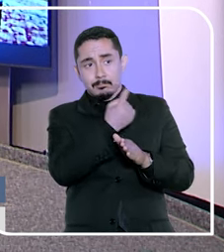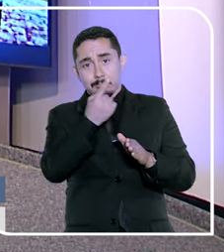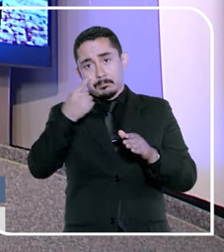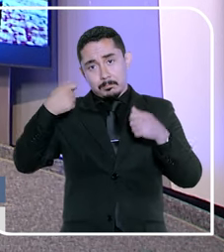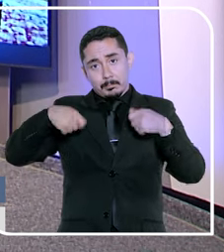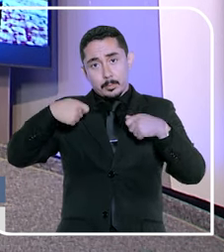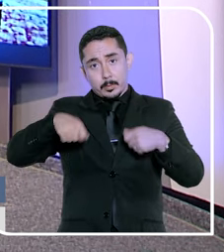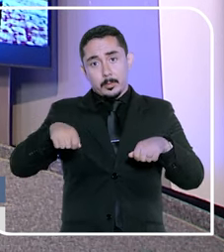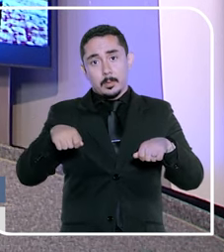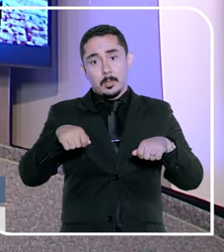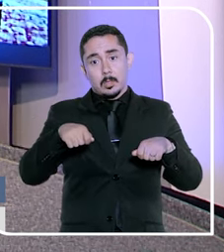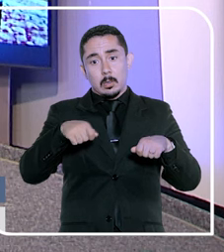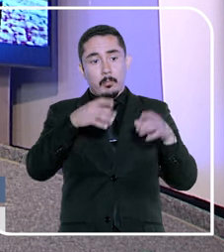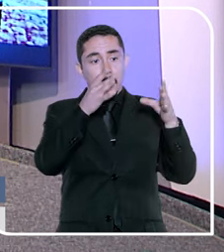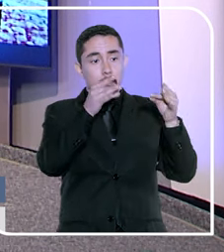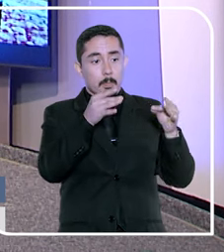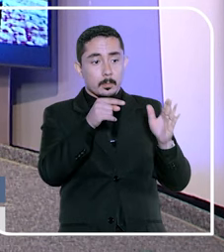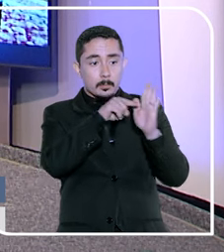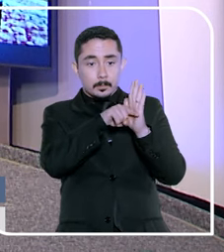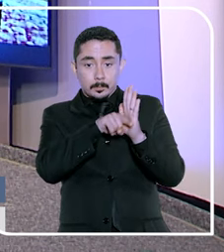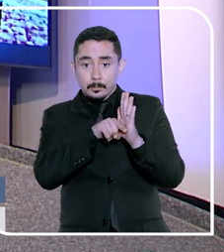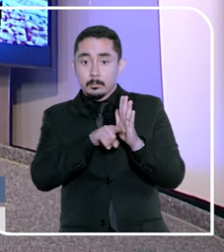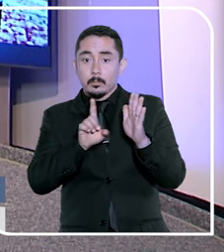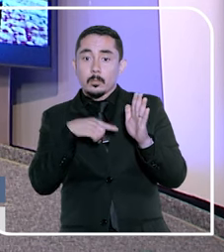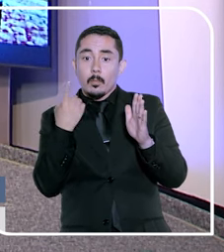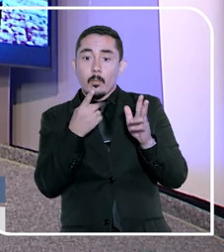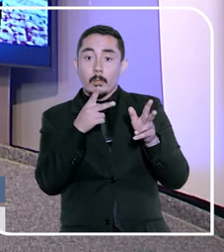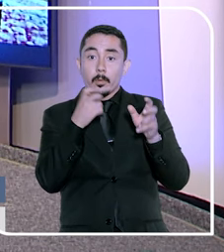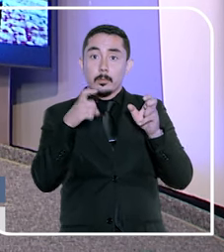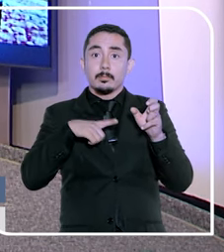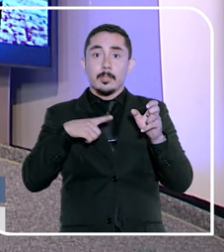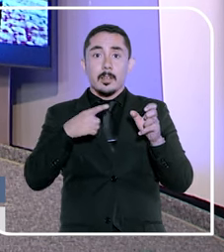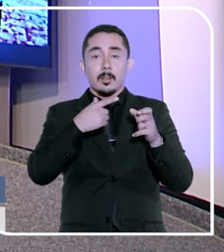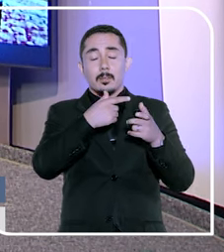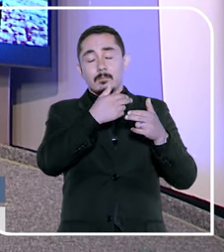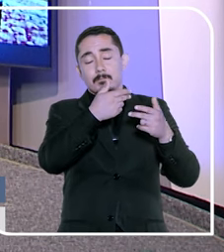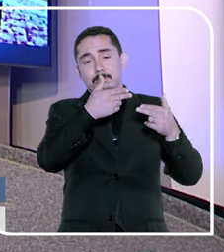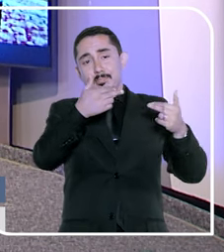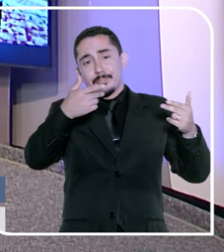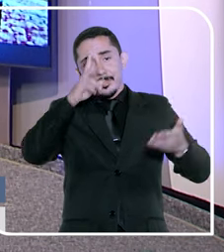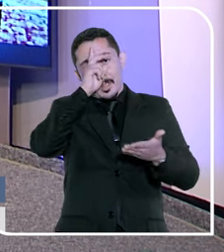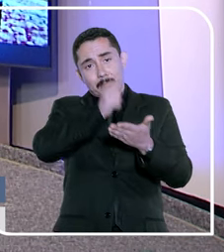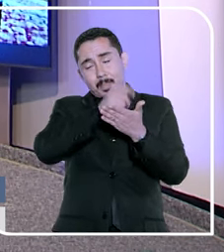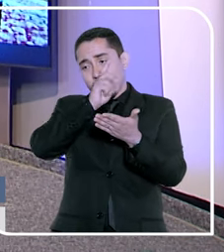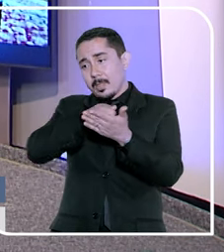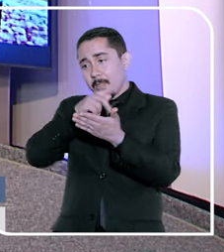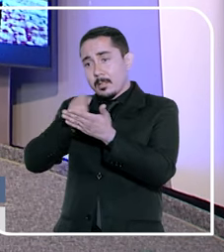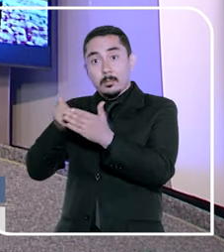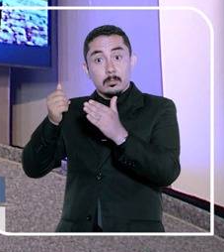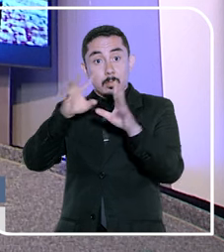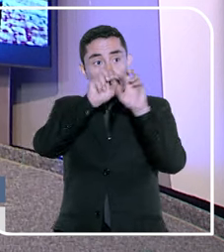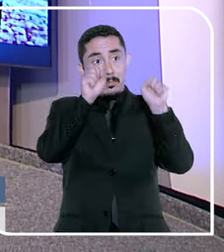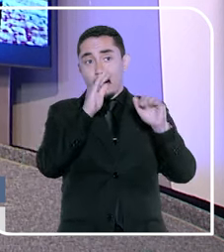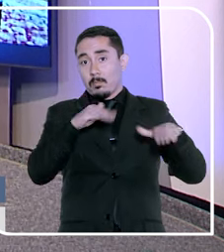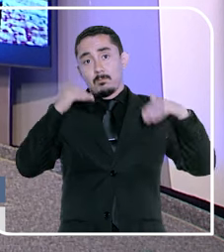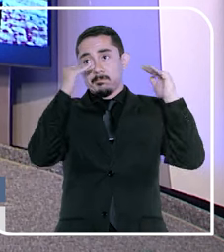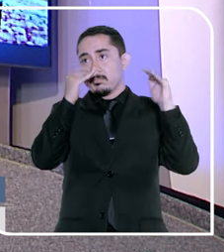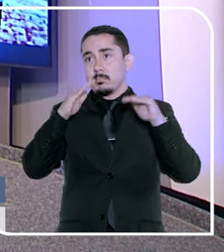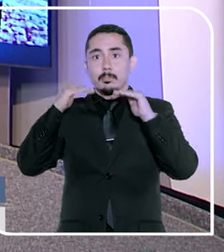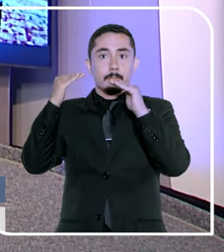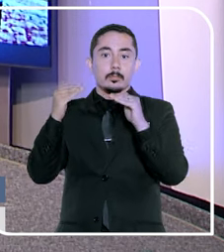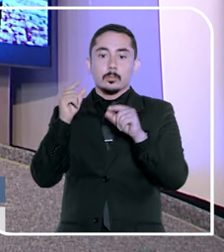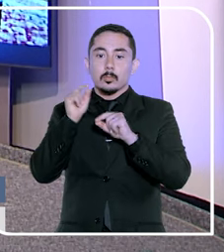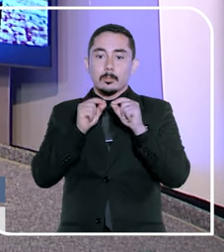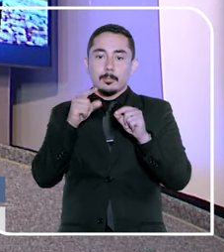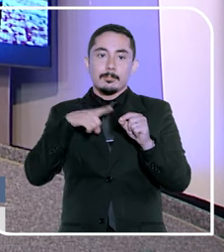as suas características e nós encontramos várias decisões nos tribunais superiores indicando exceções a essa